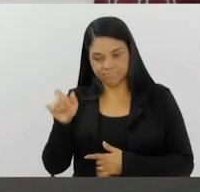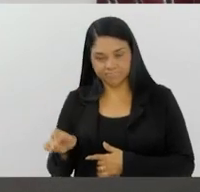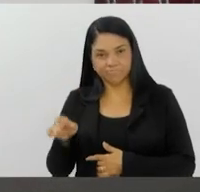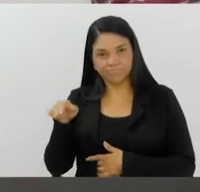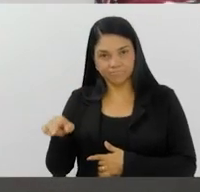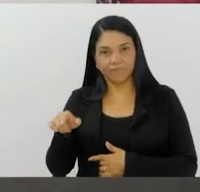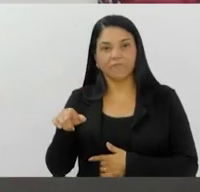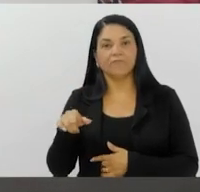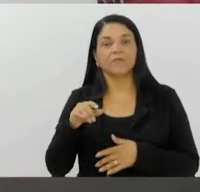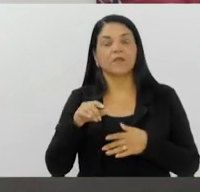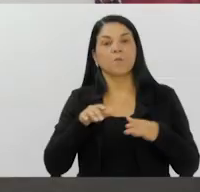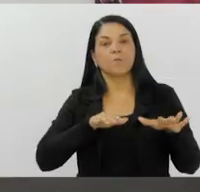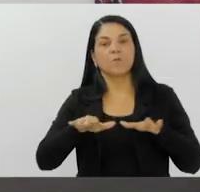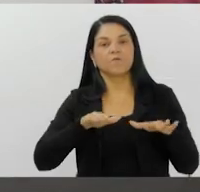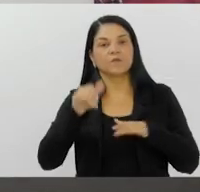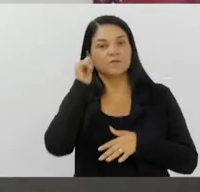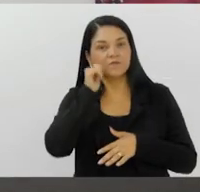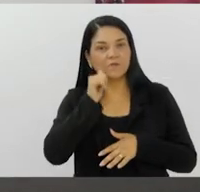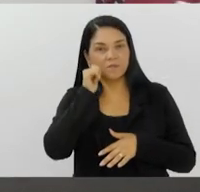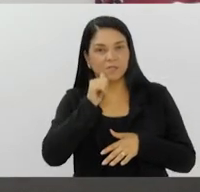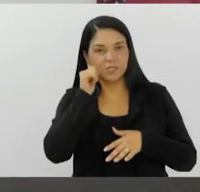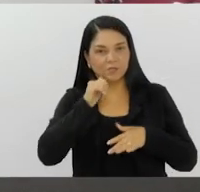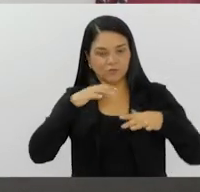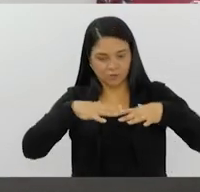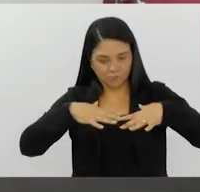ela do movimento feminino da